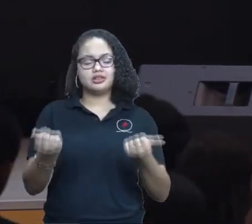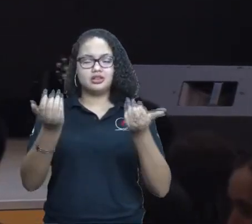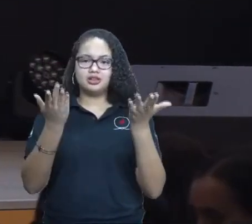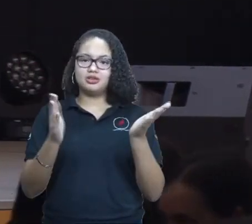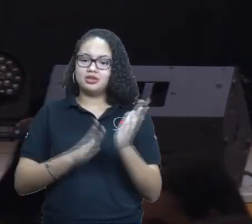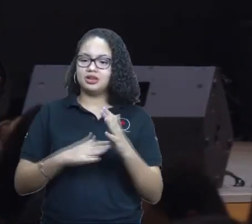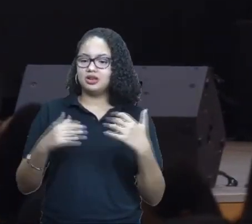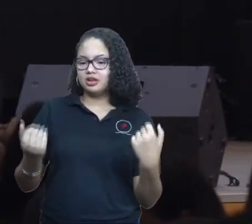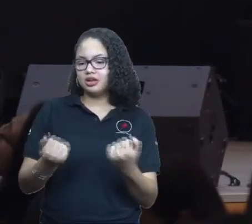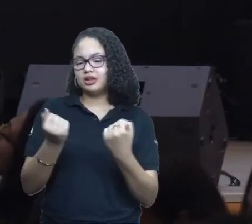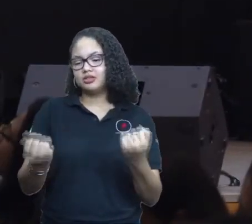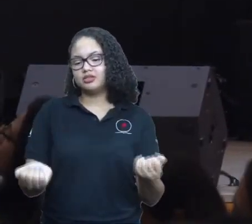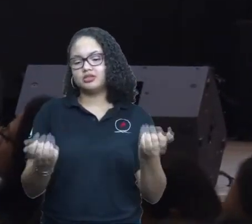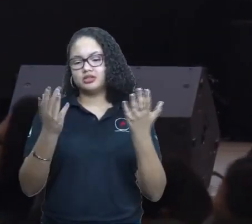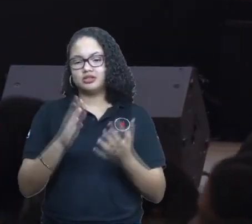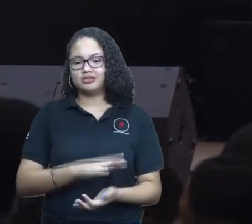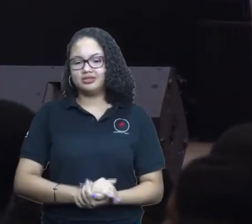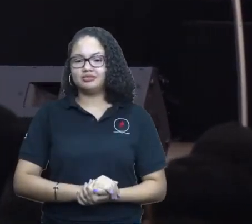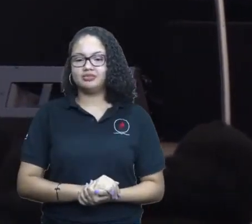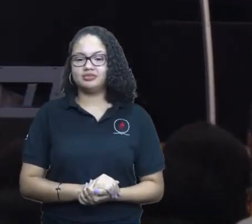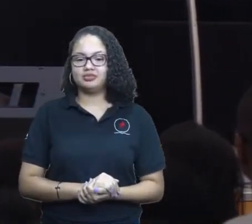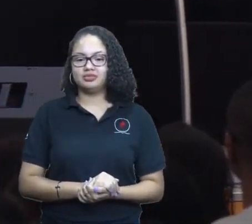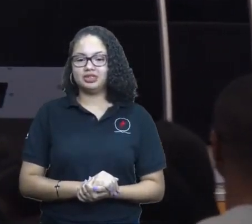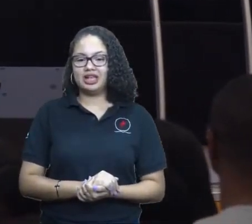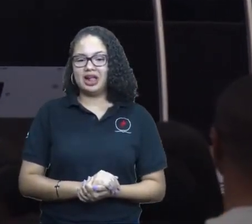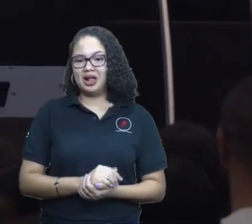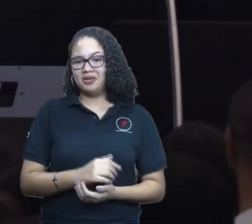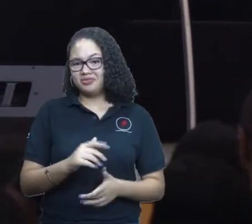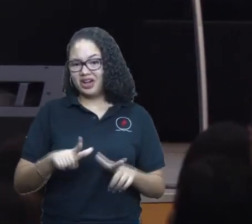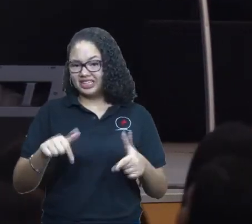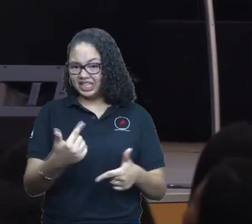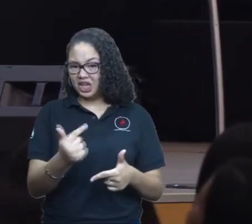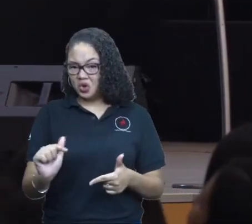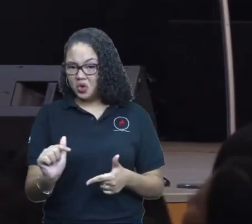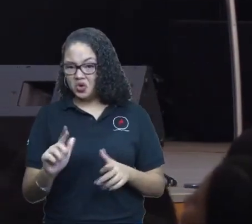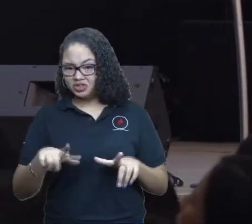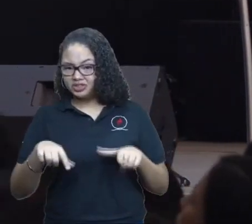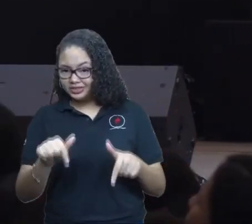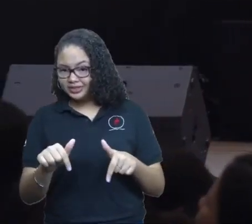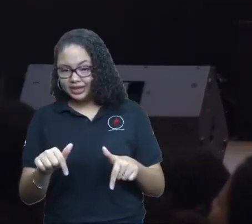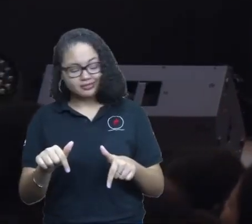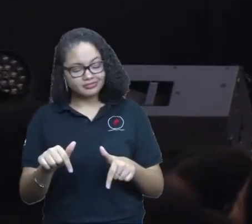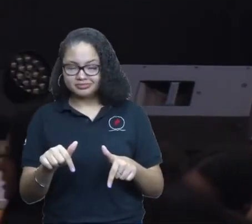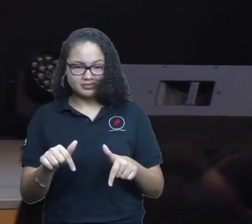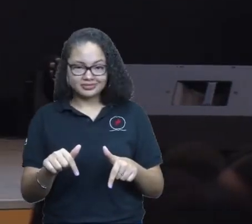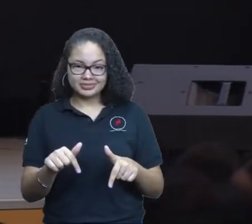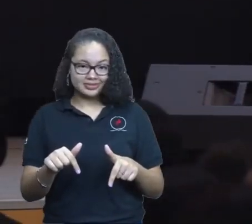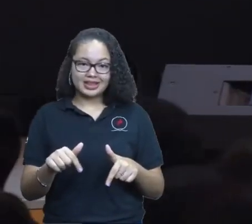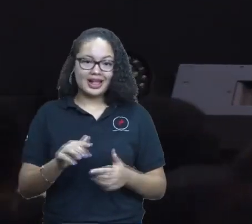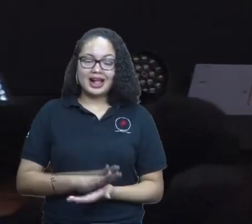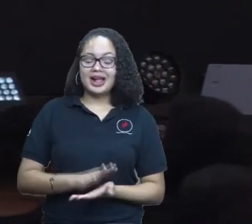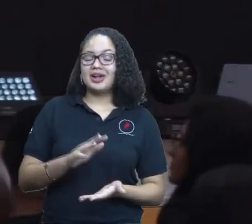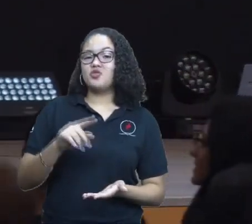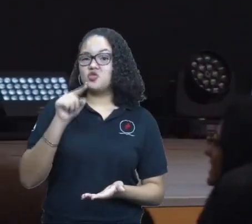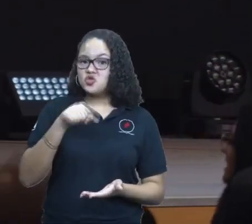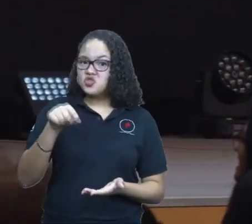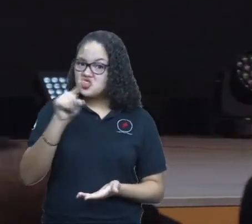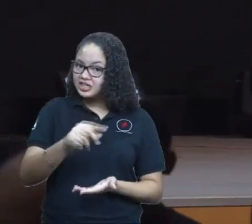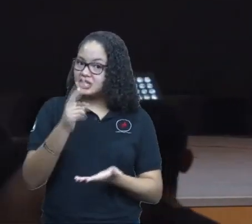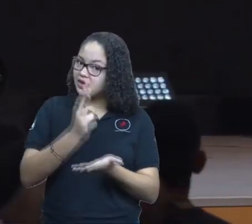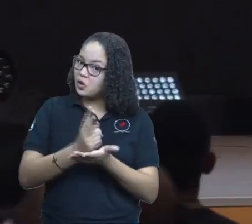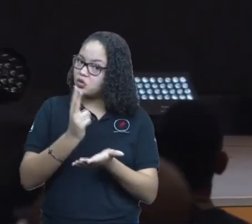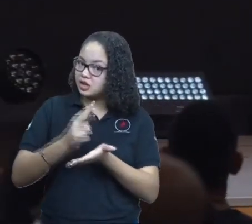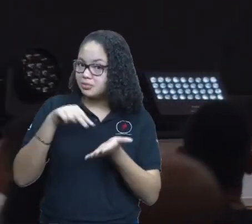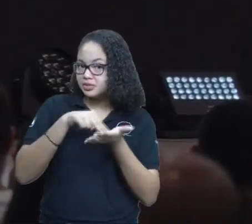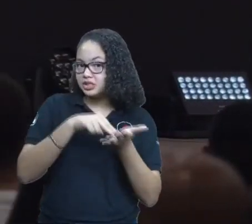cheia Ah tu não vai fazer como outros fizeram vai manter a posição e vai chegar na tua mão